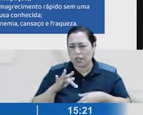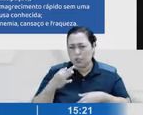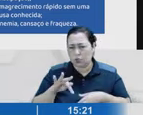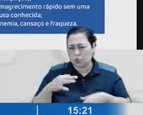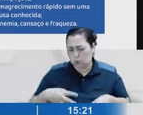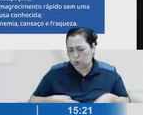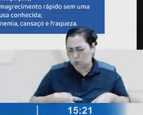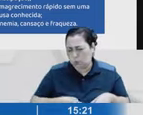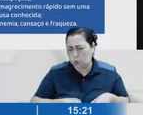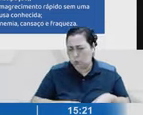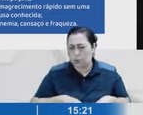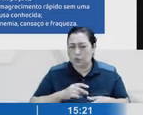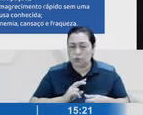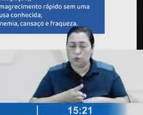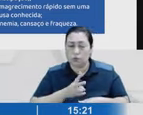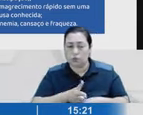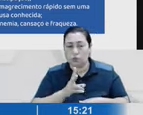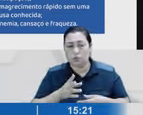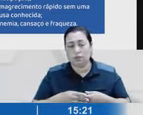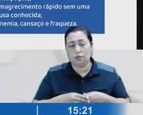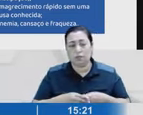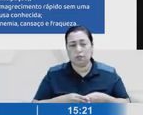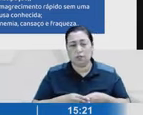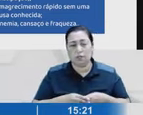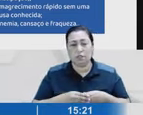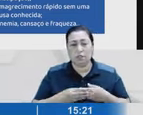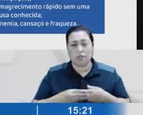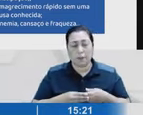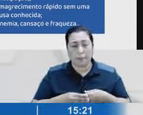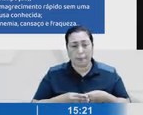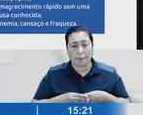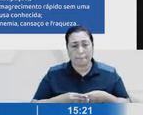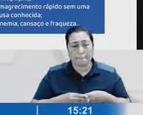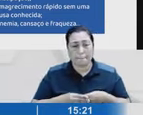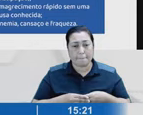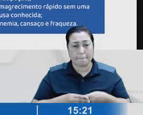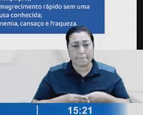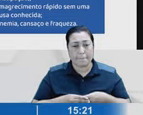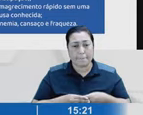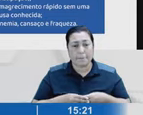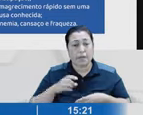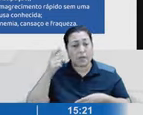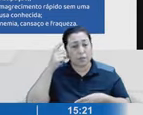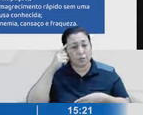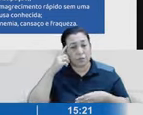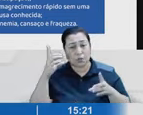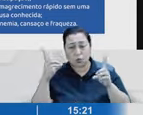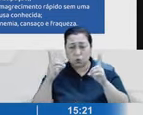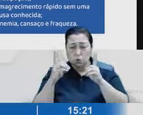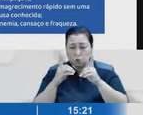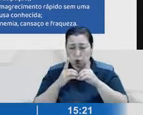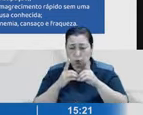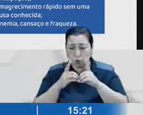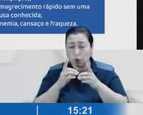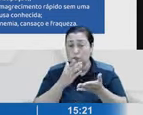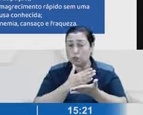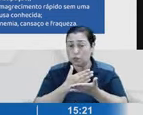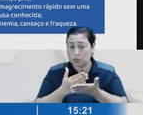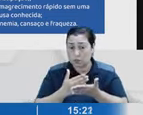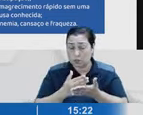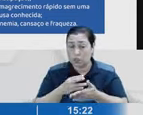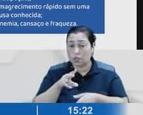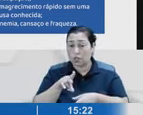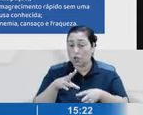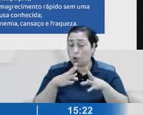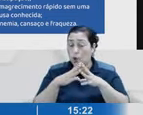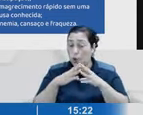abdominal persistente, né, tá? E a gente pensar que o diagnóstico numa fase inicial é igual à cura, né?